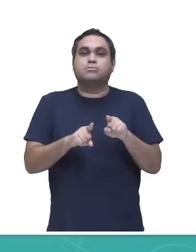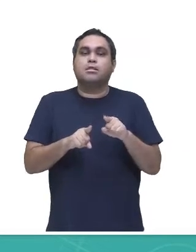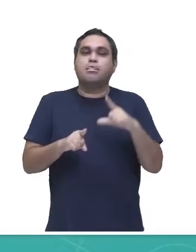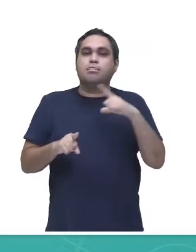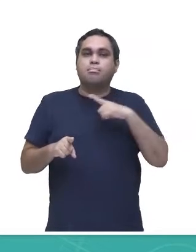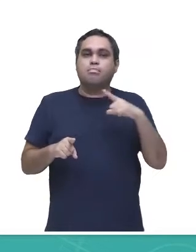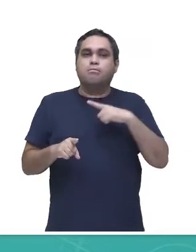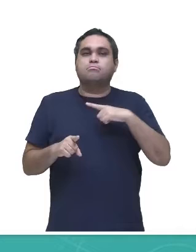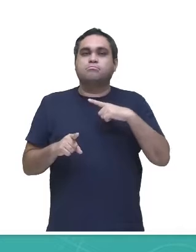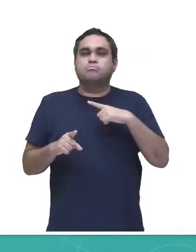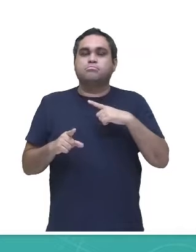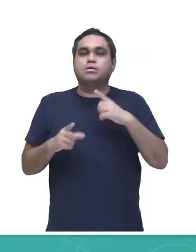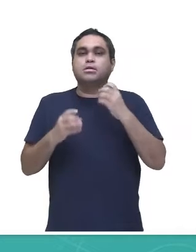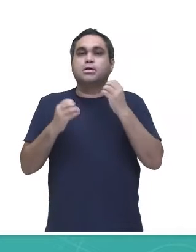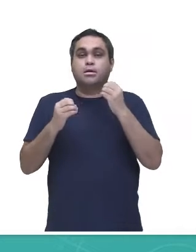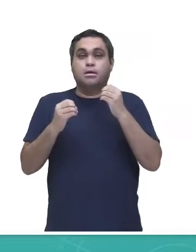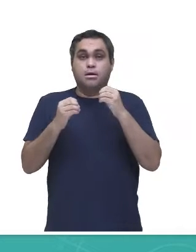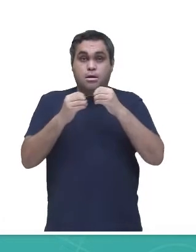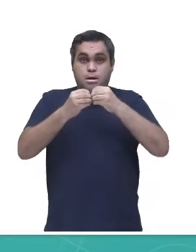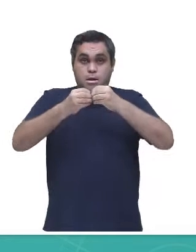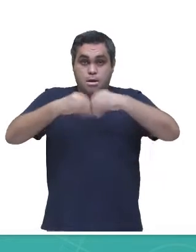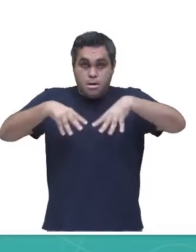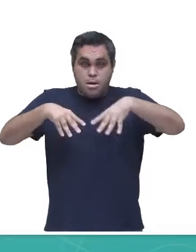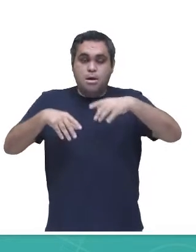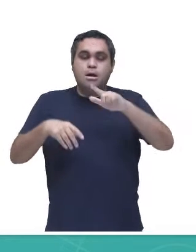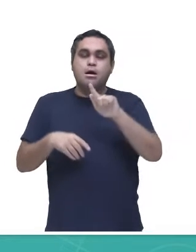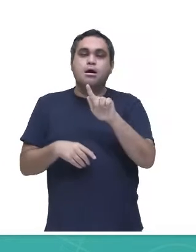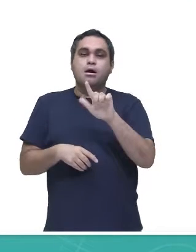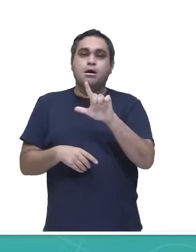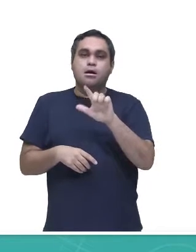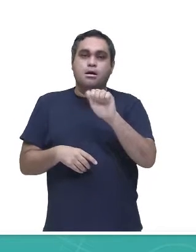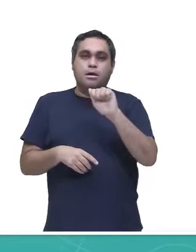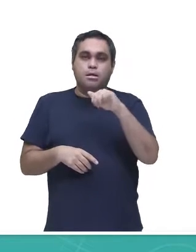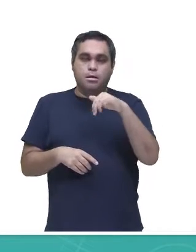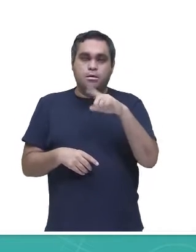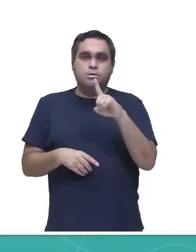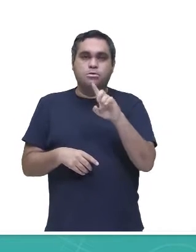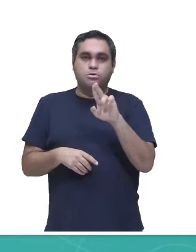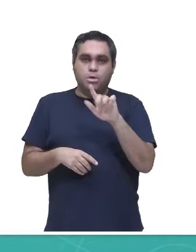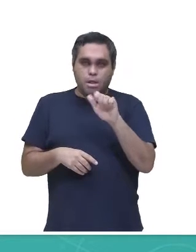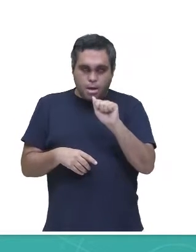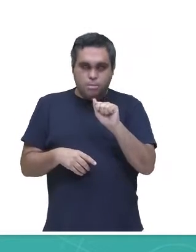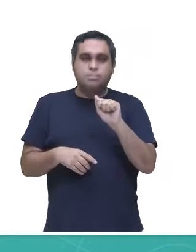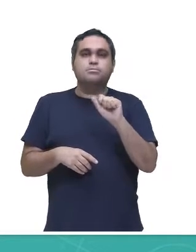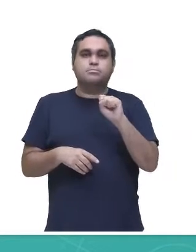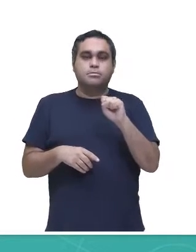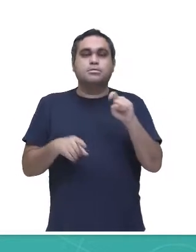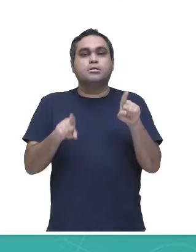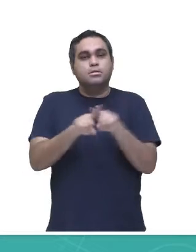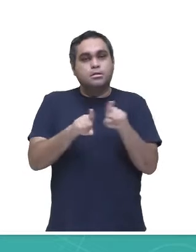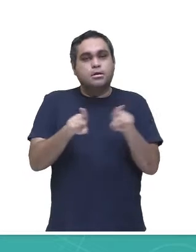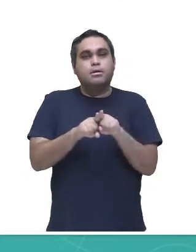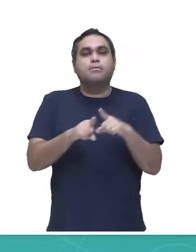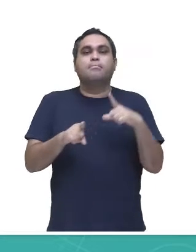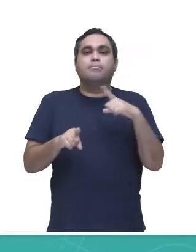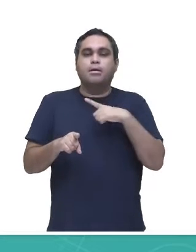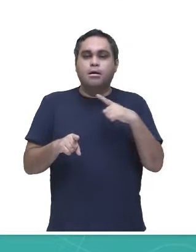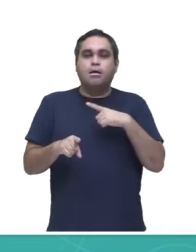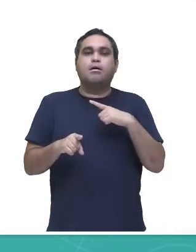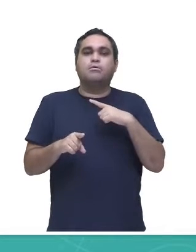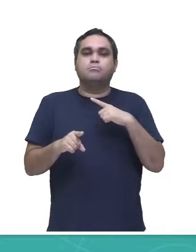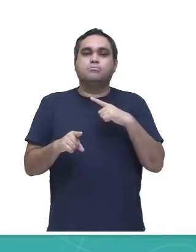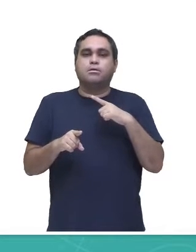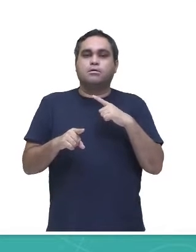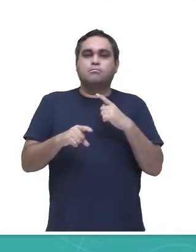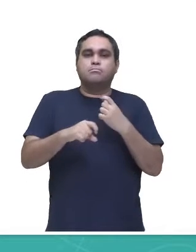né? Além de folículos pilosos que vão originar os pelos. Então, olha só, a gente tem aí um recorte